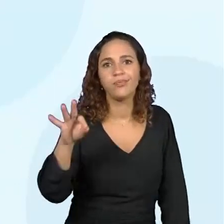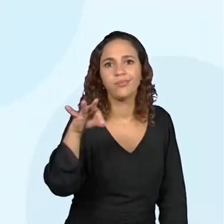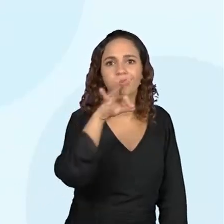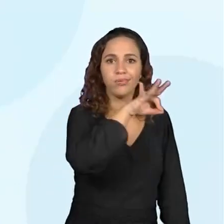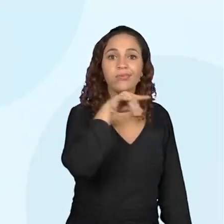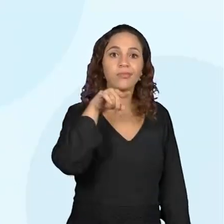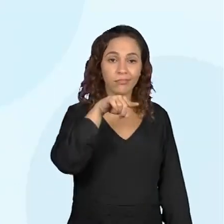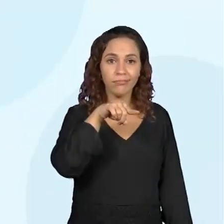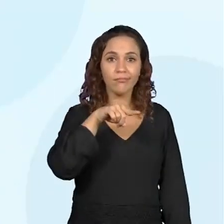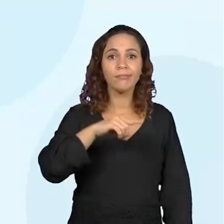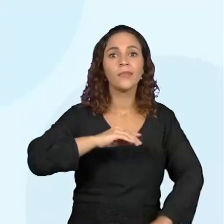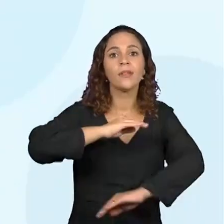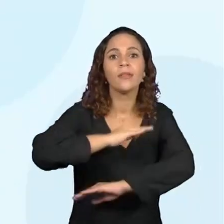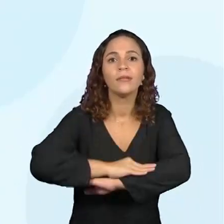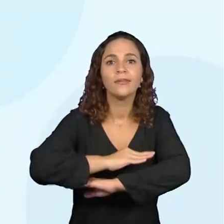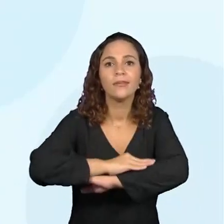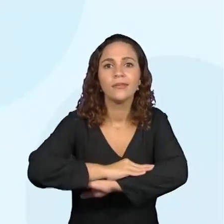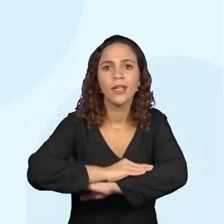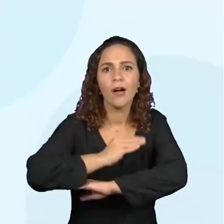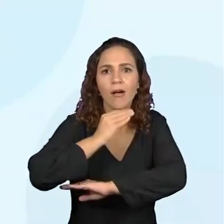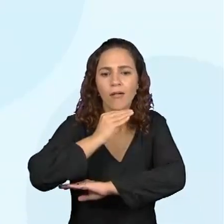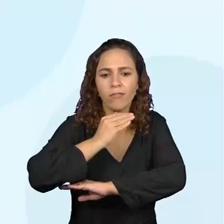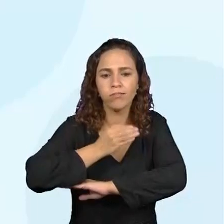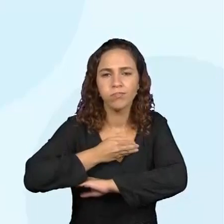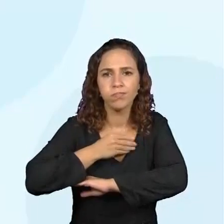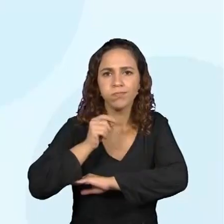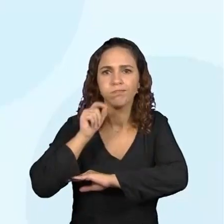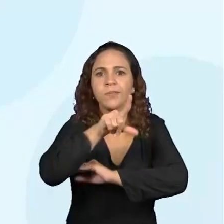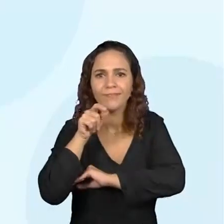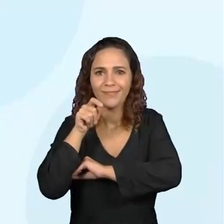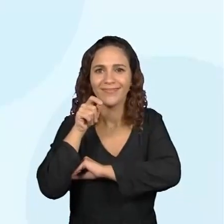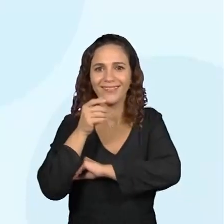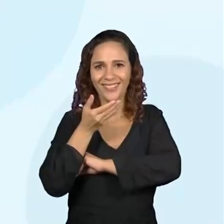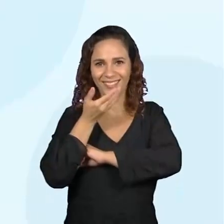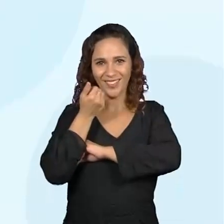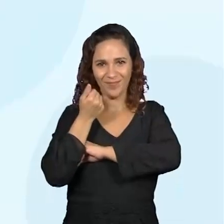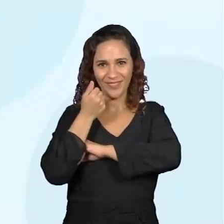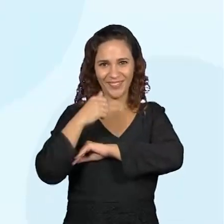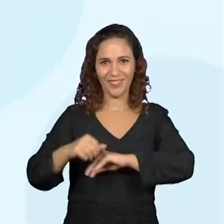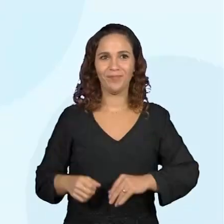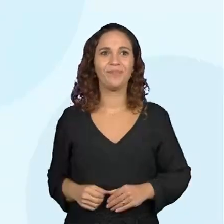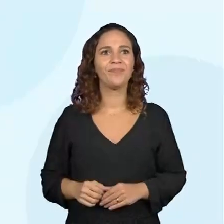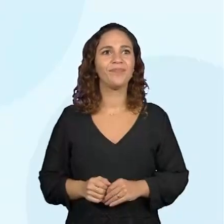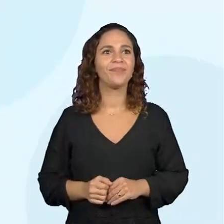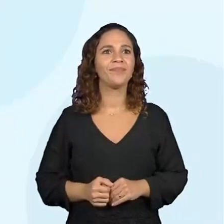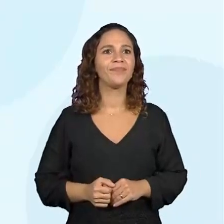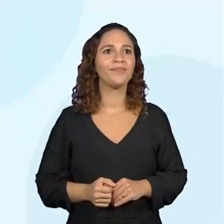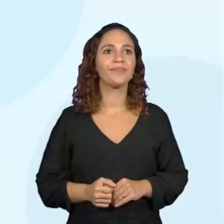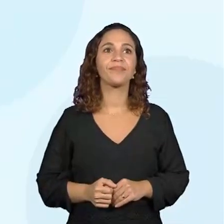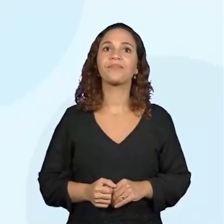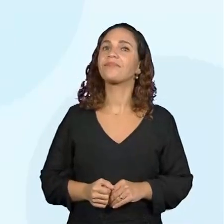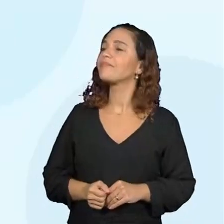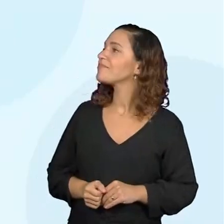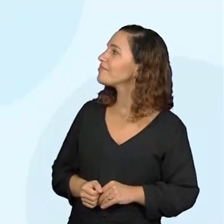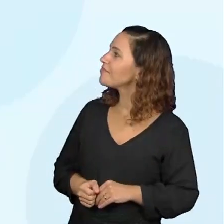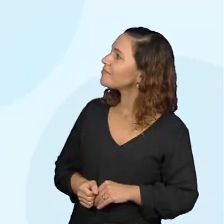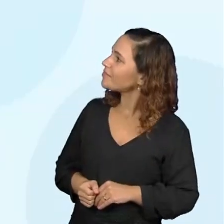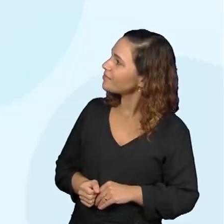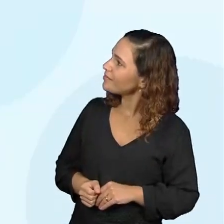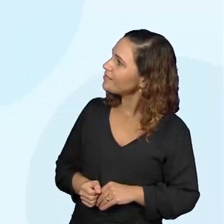utilizou o N para dar o som anasalado da palavra. Andando. Ou voando.